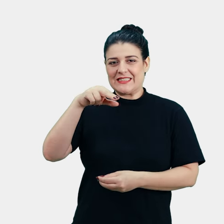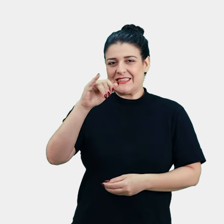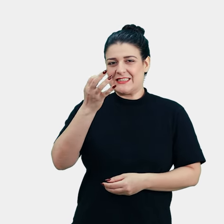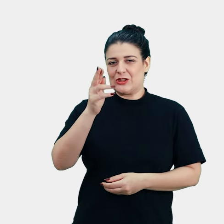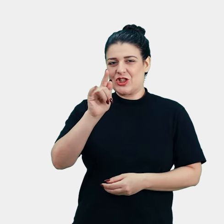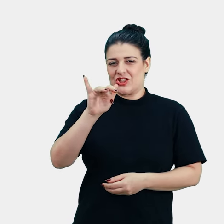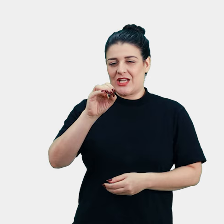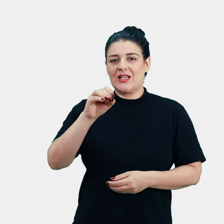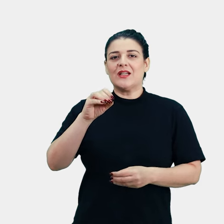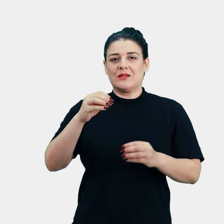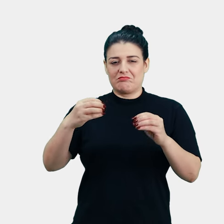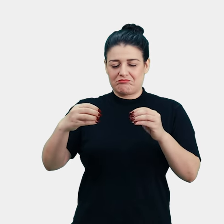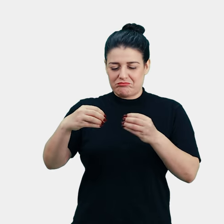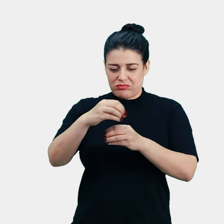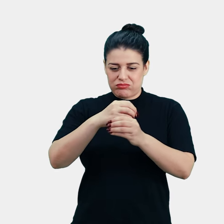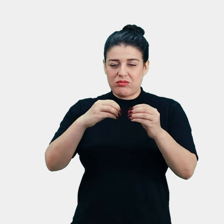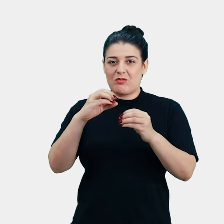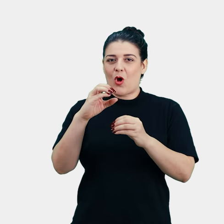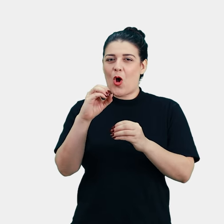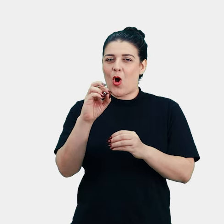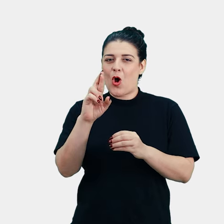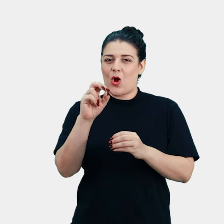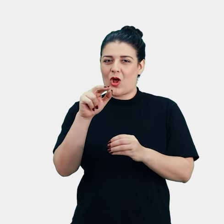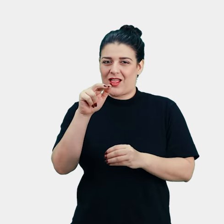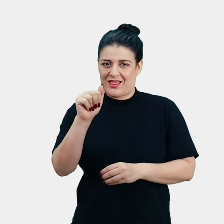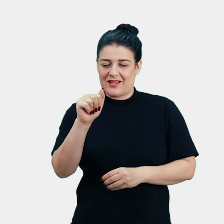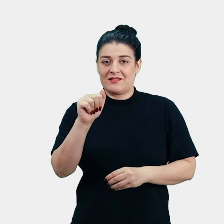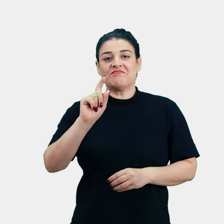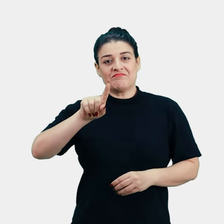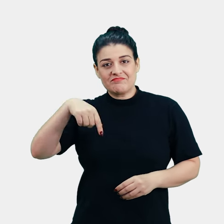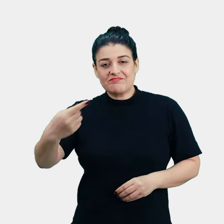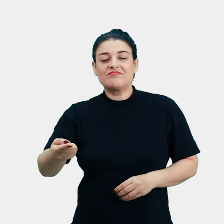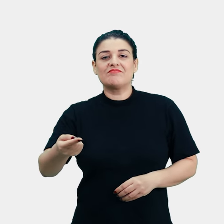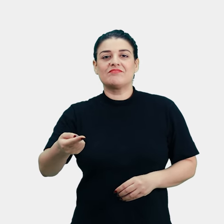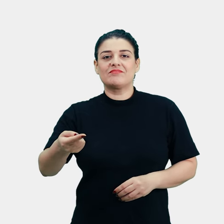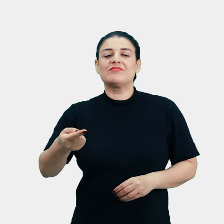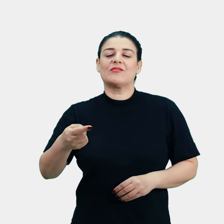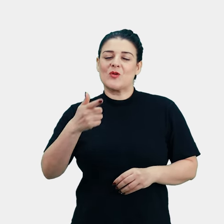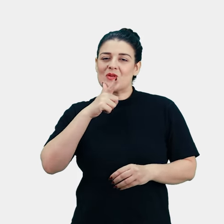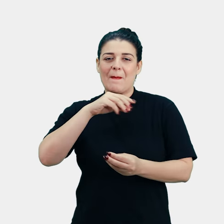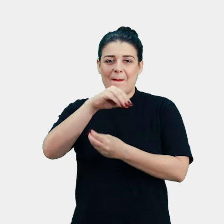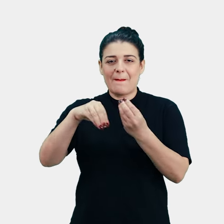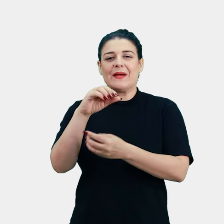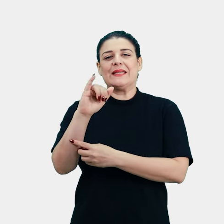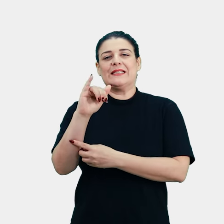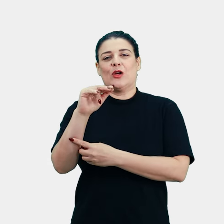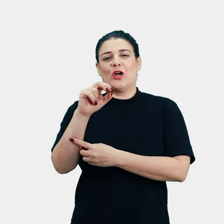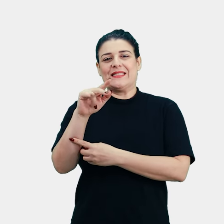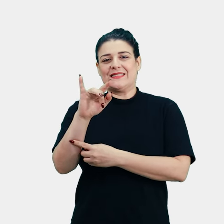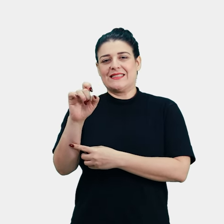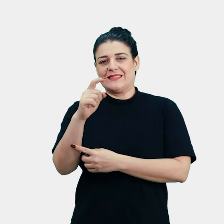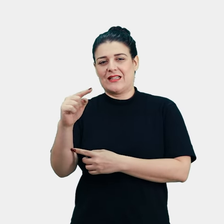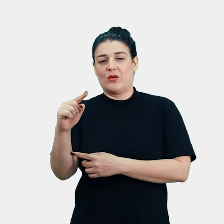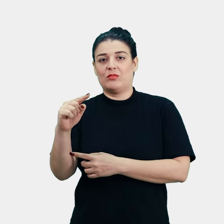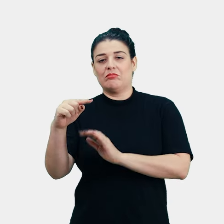sofrer a ação dessa descarga corona, tá? E aí vão ser ionizadas, tá? E